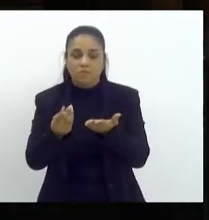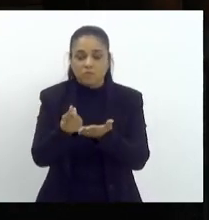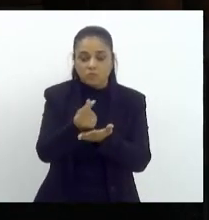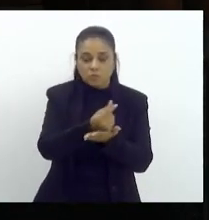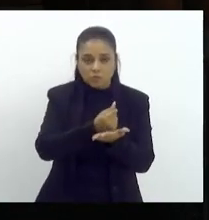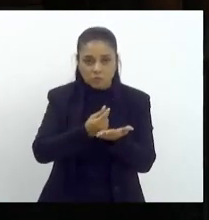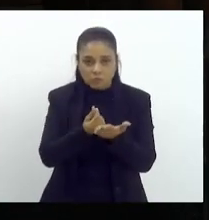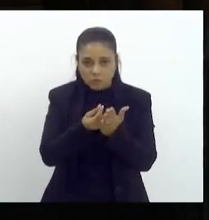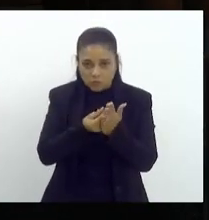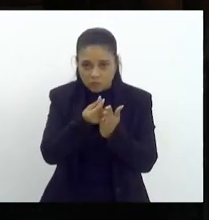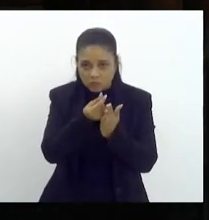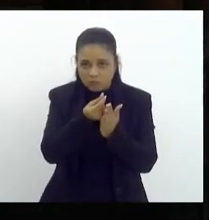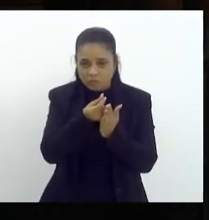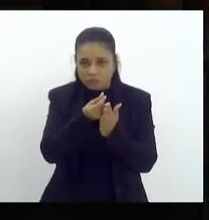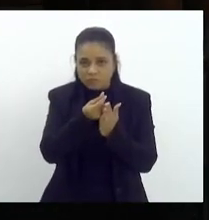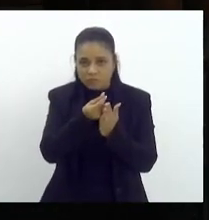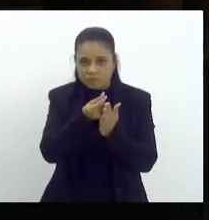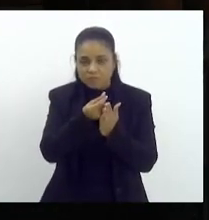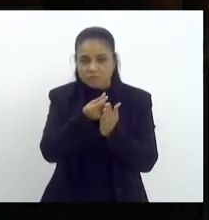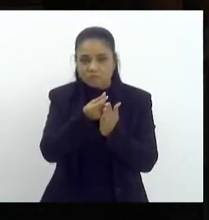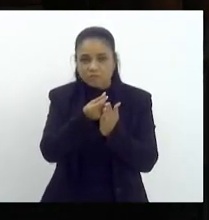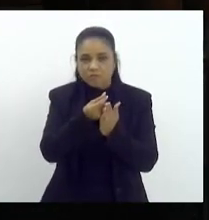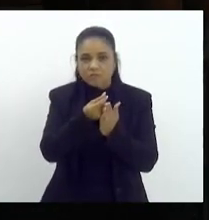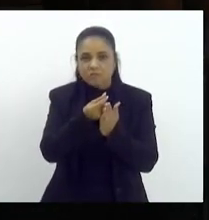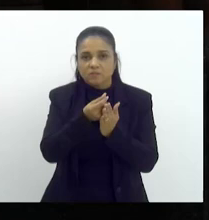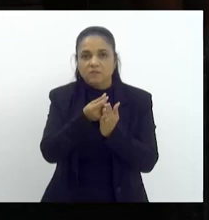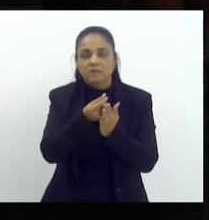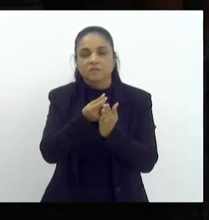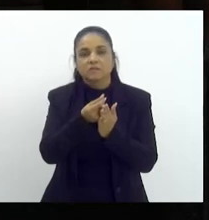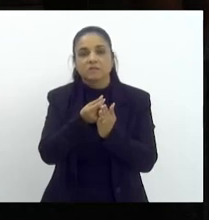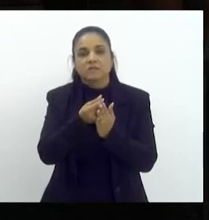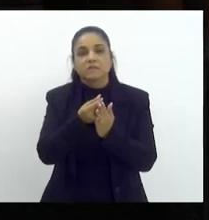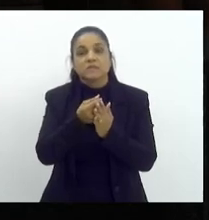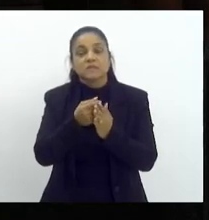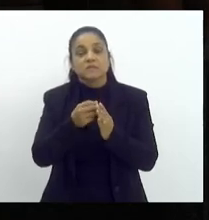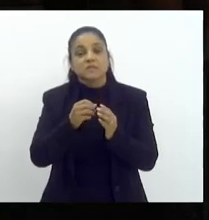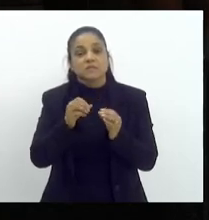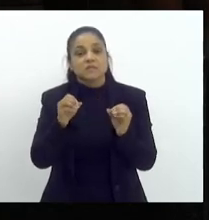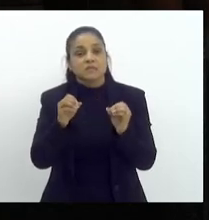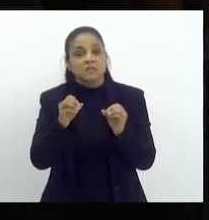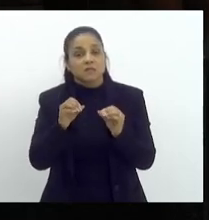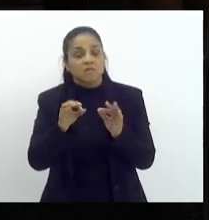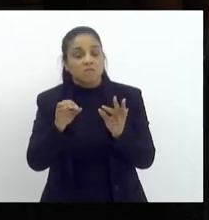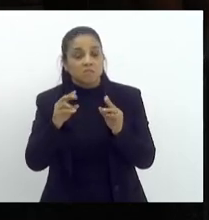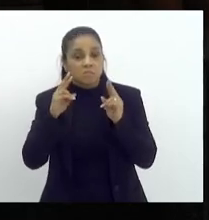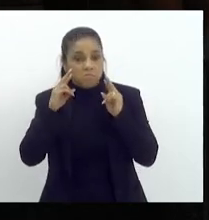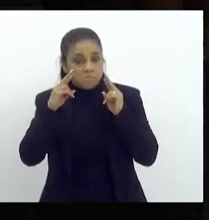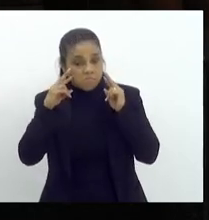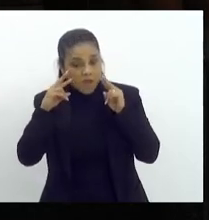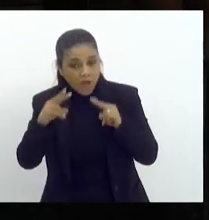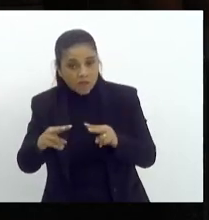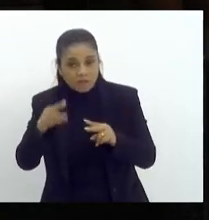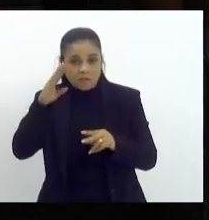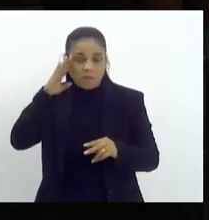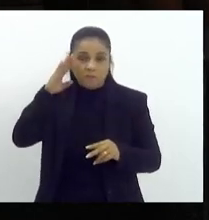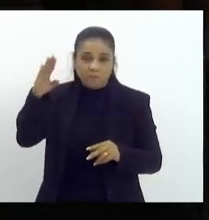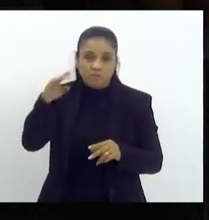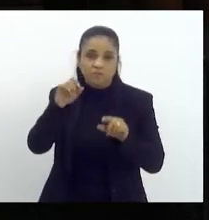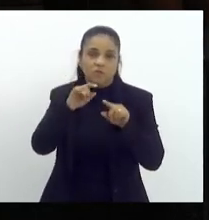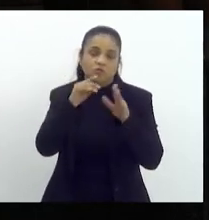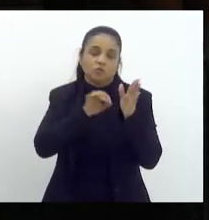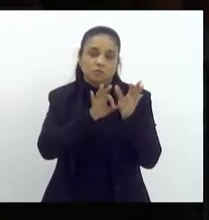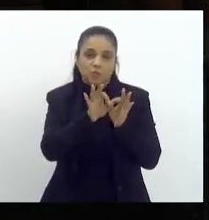orçamento sem deixar de ter atenção aos programas e ao funcionalismo público Muito obrigado senhor